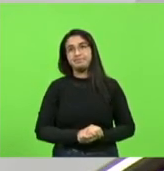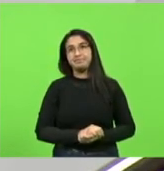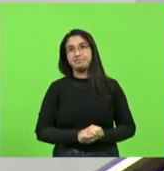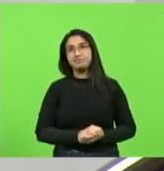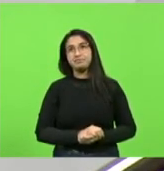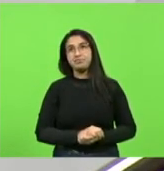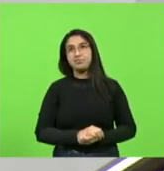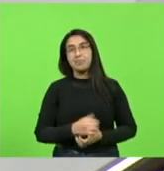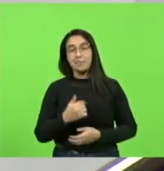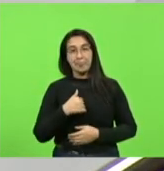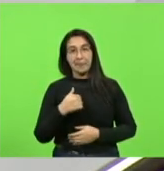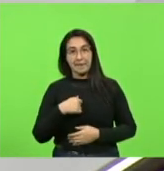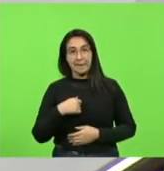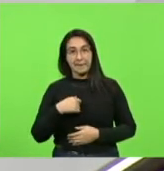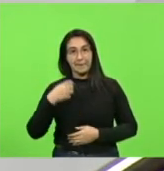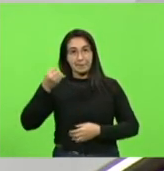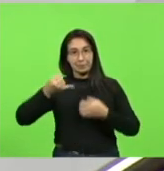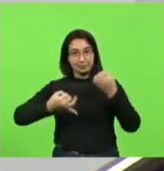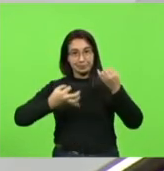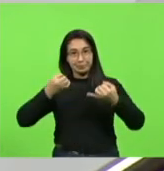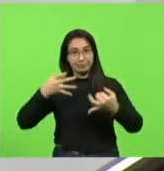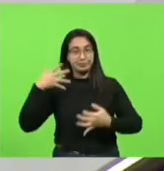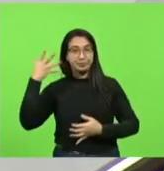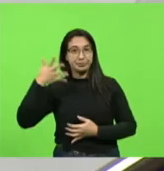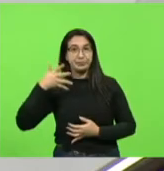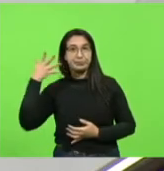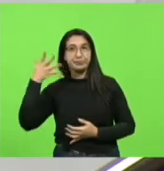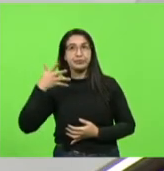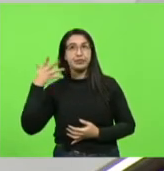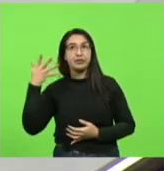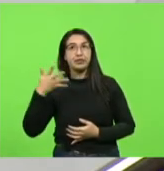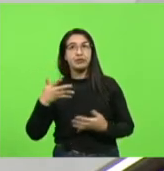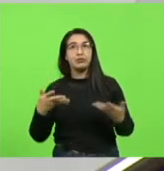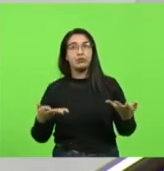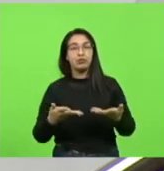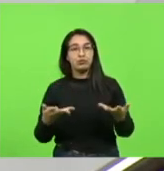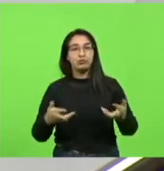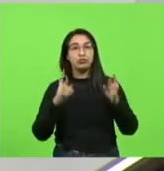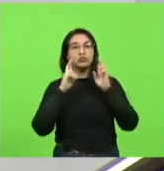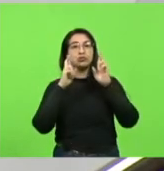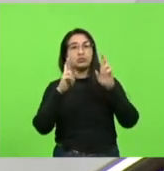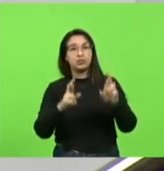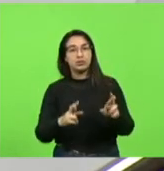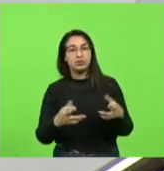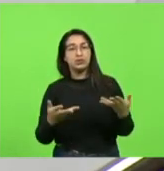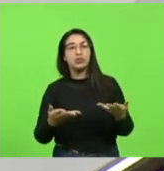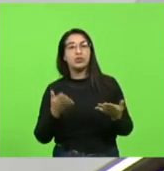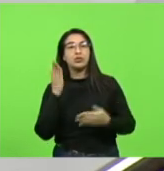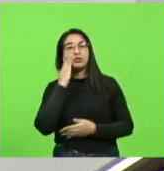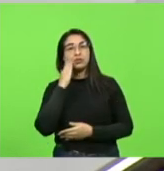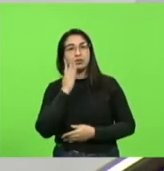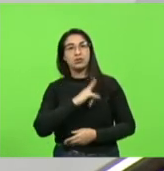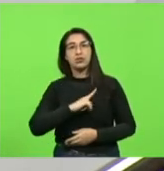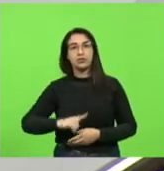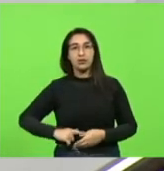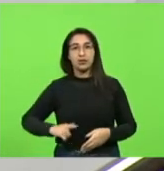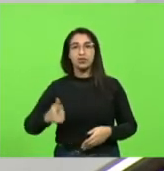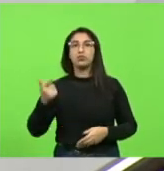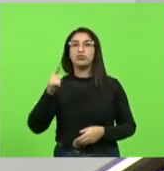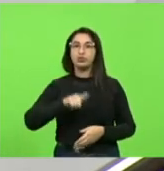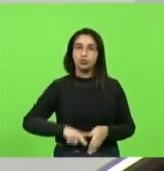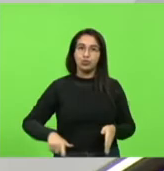a minha contribuição, presidente, para que a gente possa também ser respeitado nesse momento. Eu sei que o governador chegou agora,